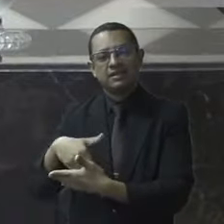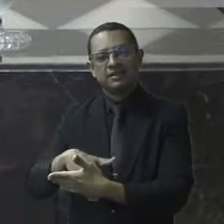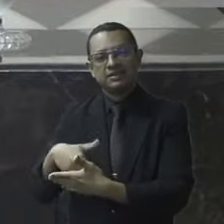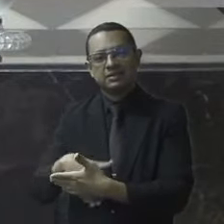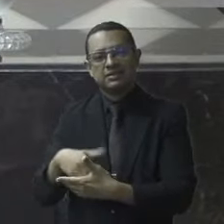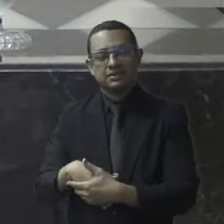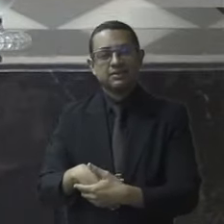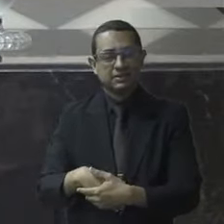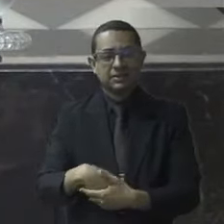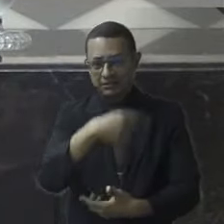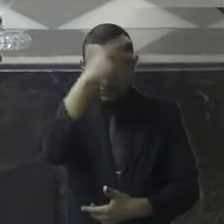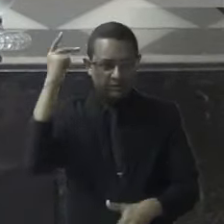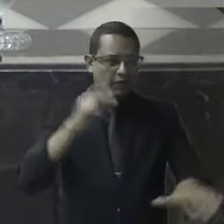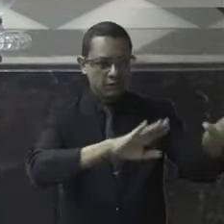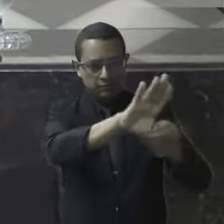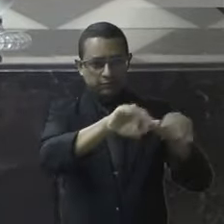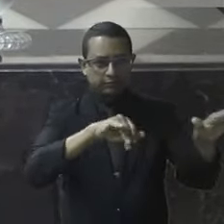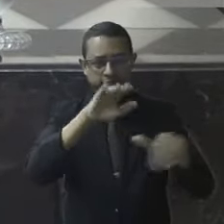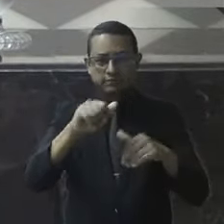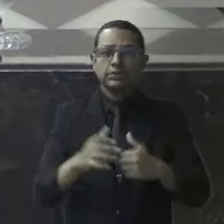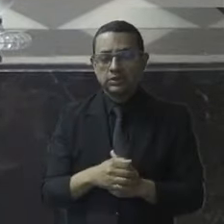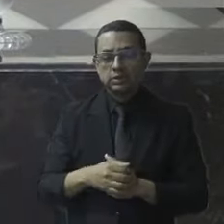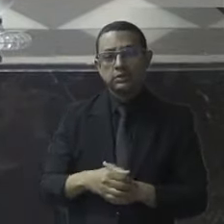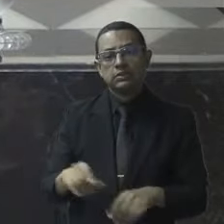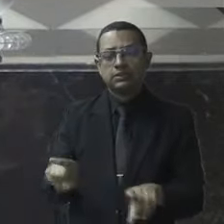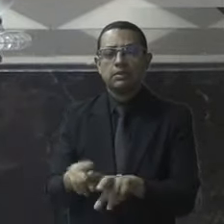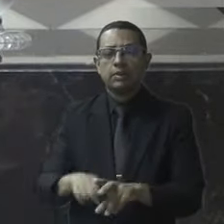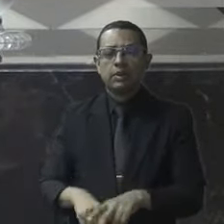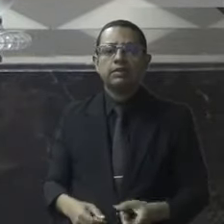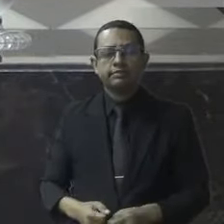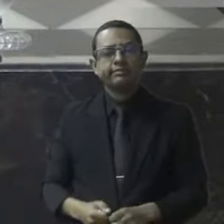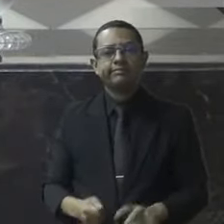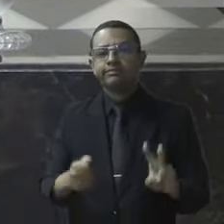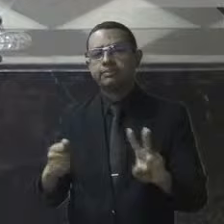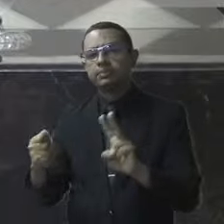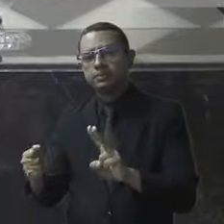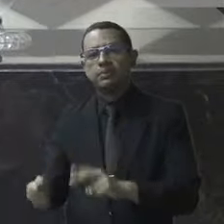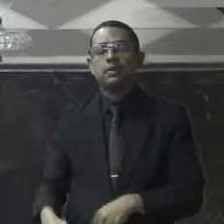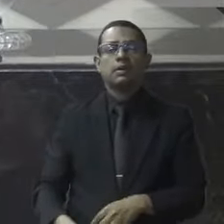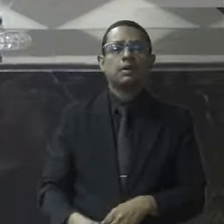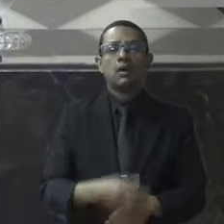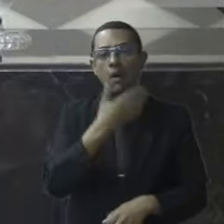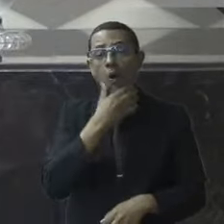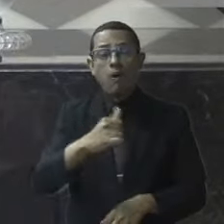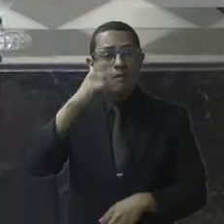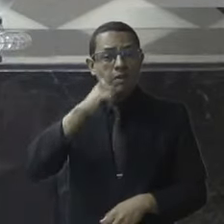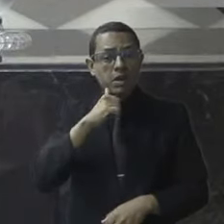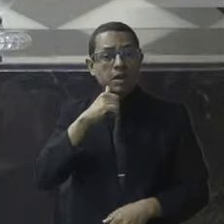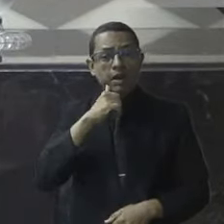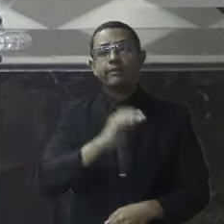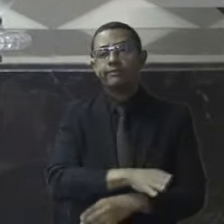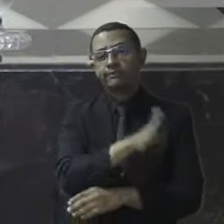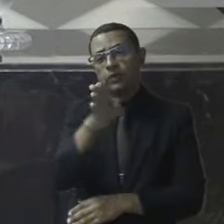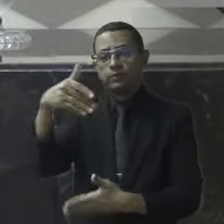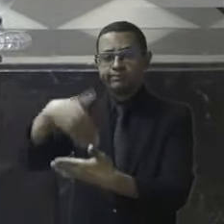demais convocados, candidatos e candidatas, eleitores e eleitoras que